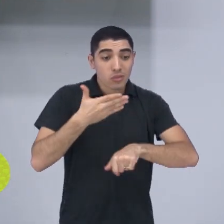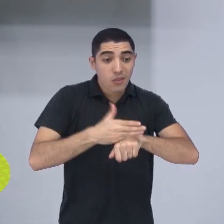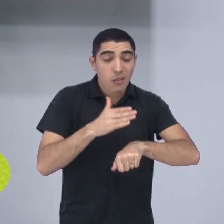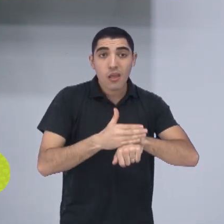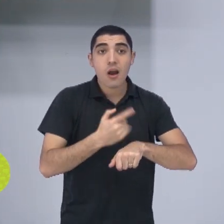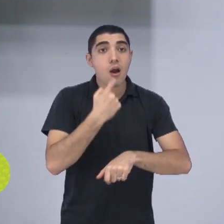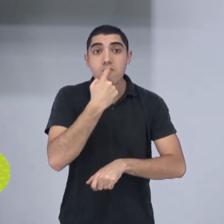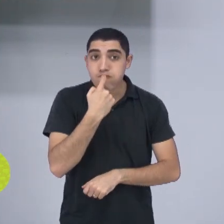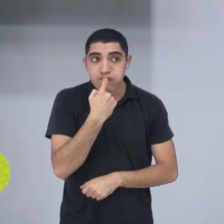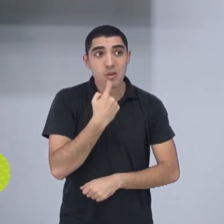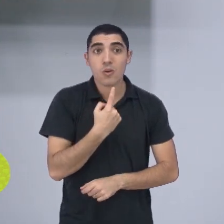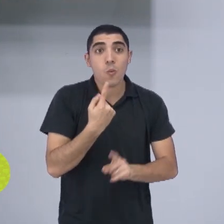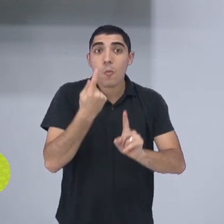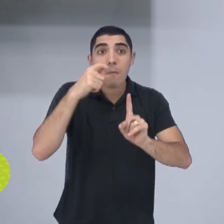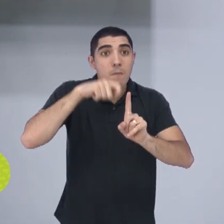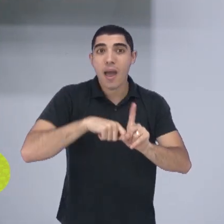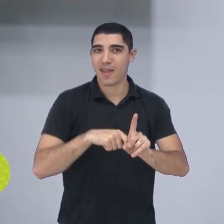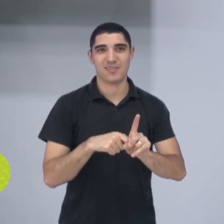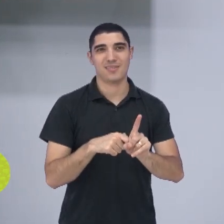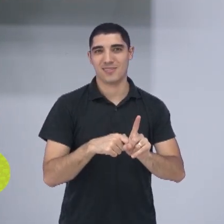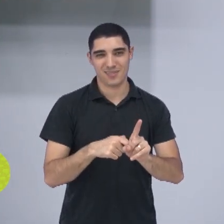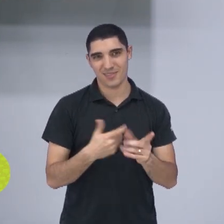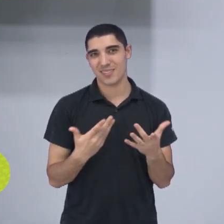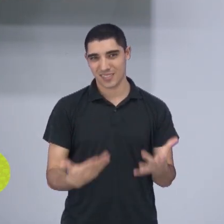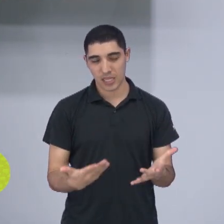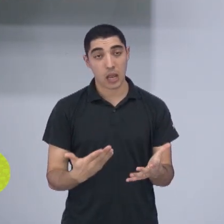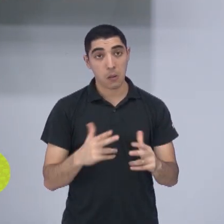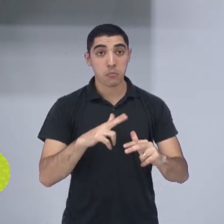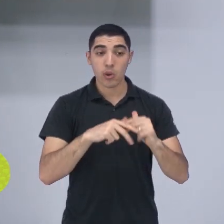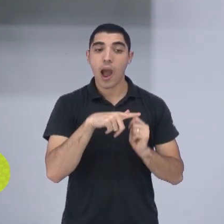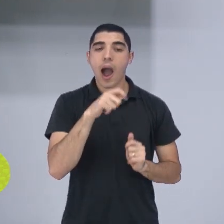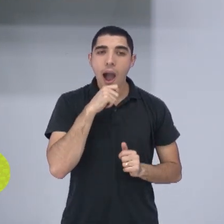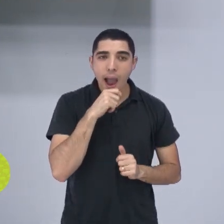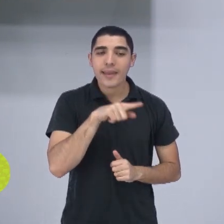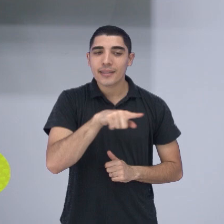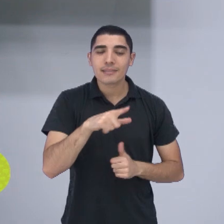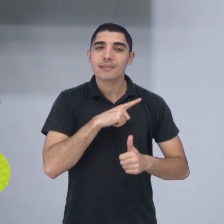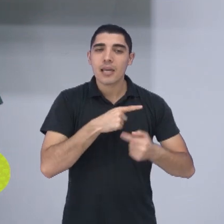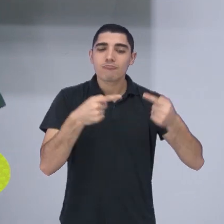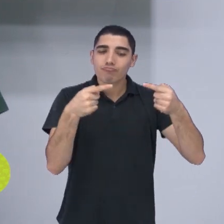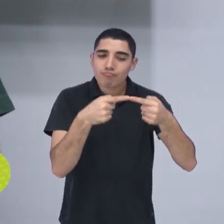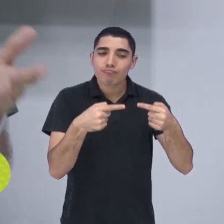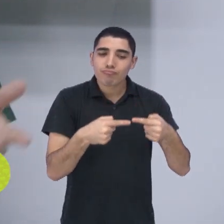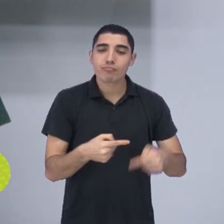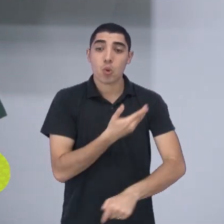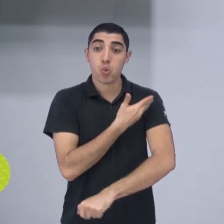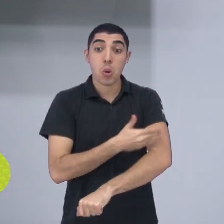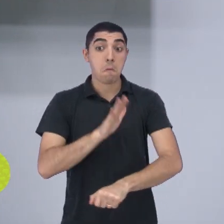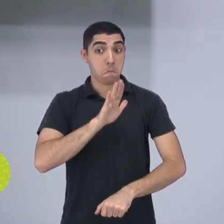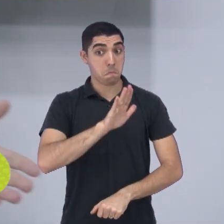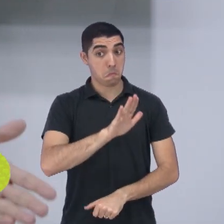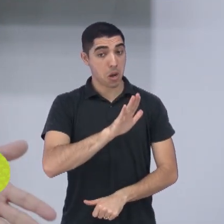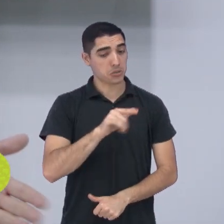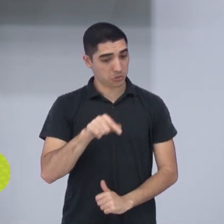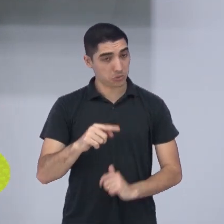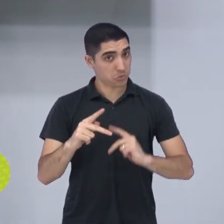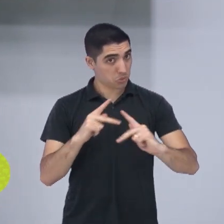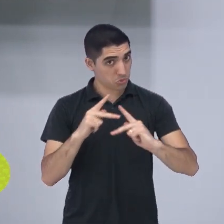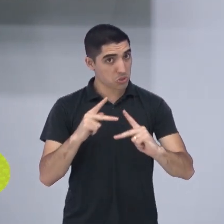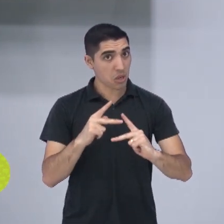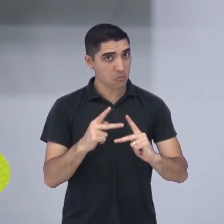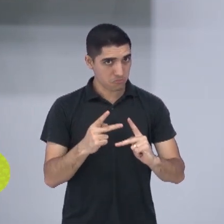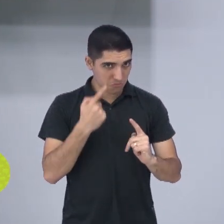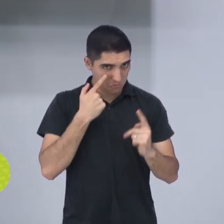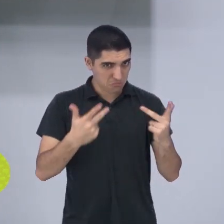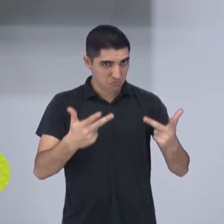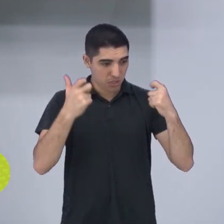tarde do que todo mundo, então ainda tem essa questão de entrosamento do time do São José, mas que mostra que enfrentando um SESI,